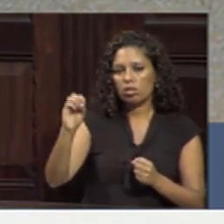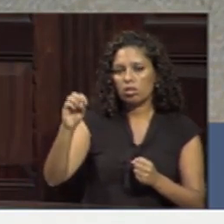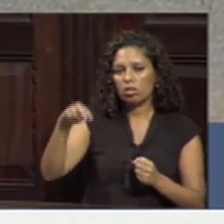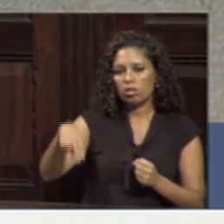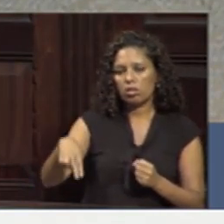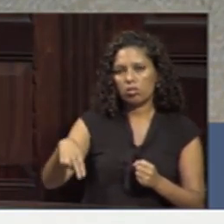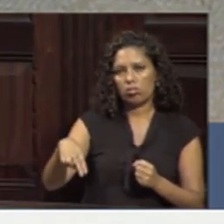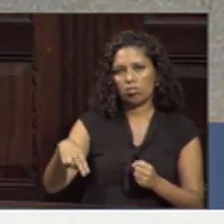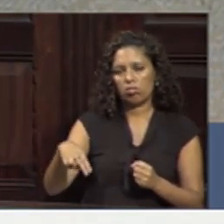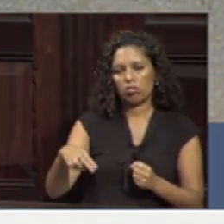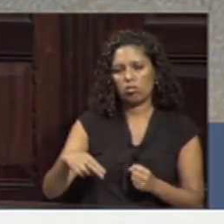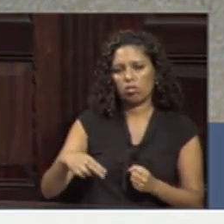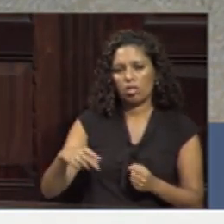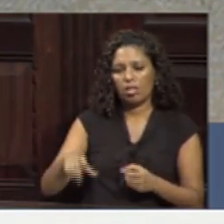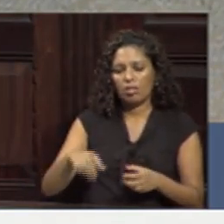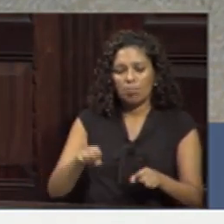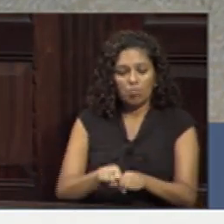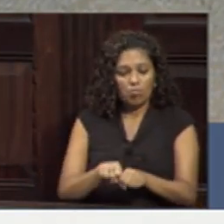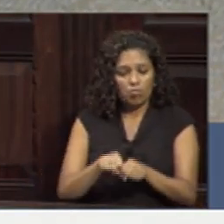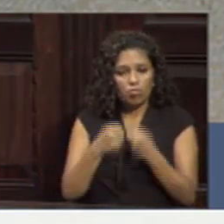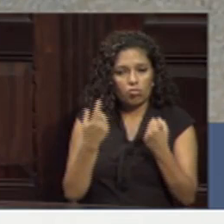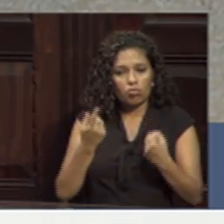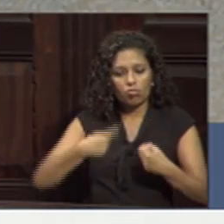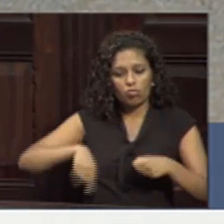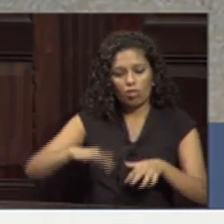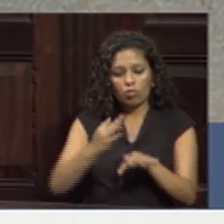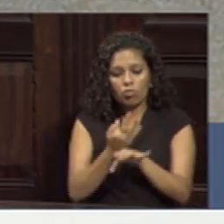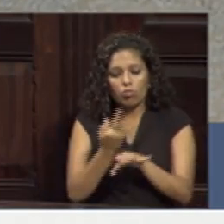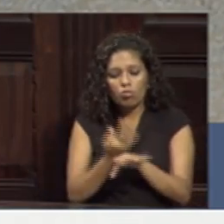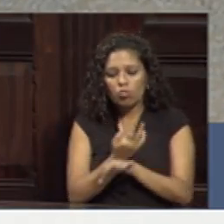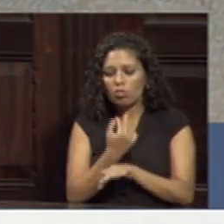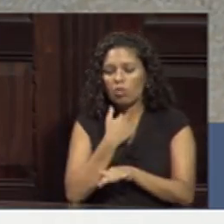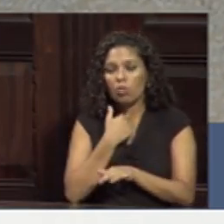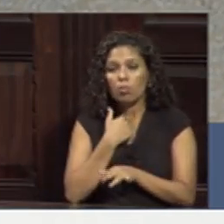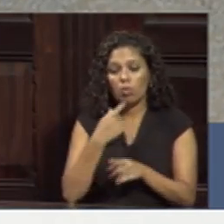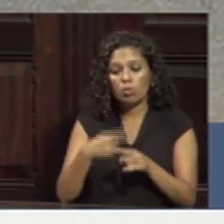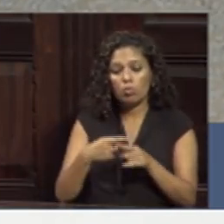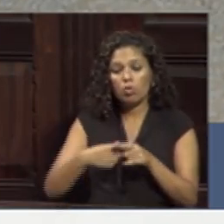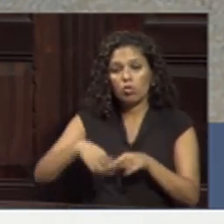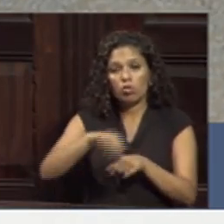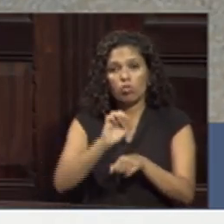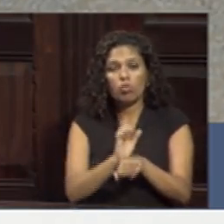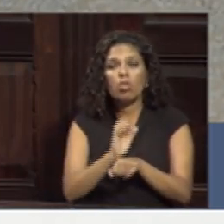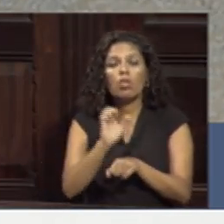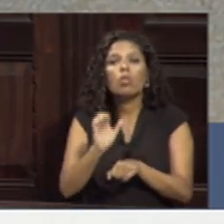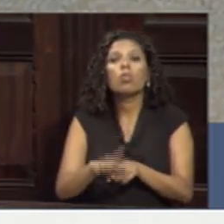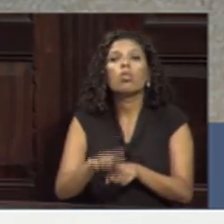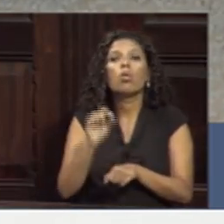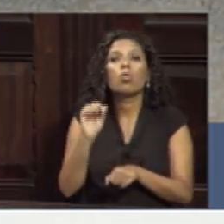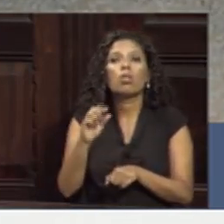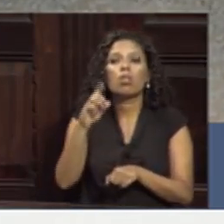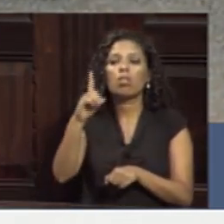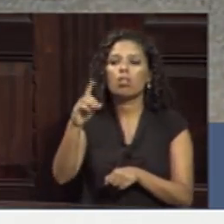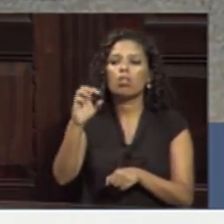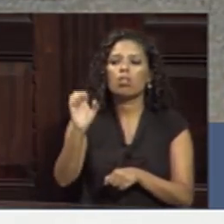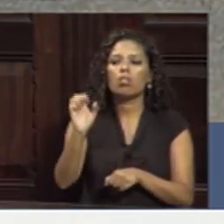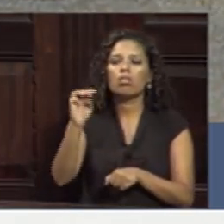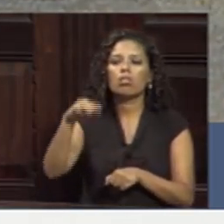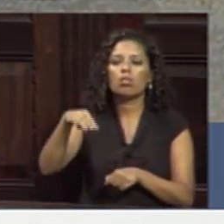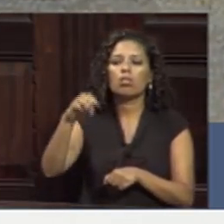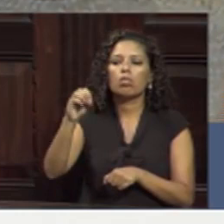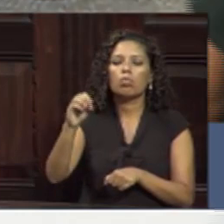regime e um Estado dito democrático possa conviver com um